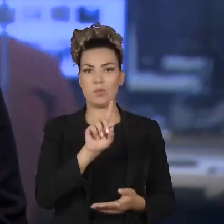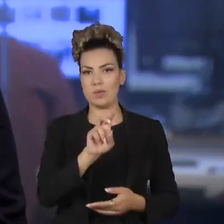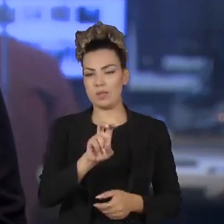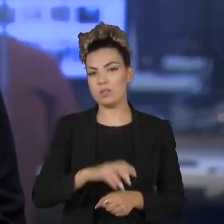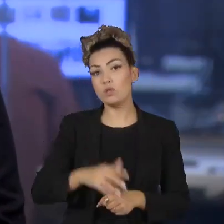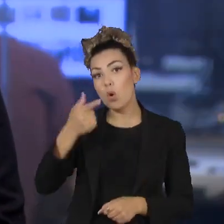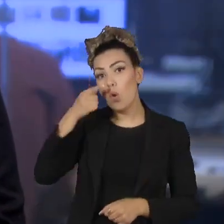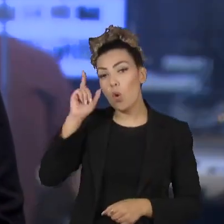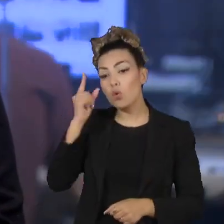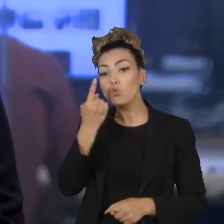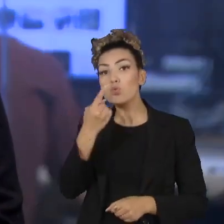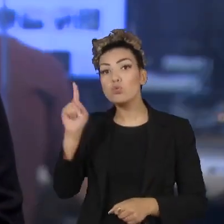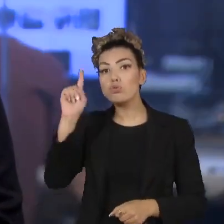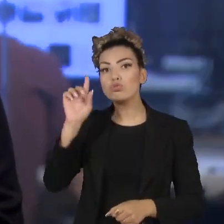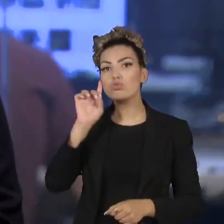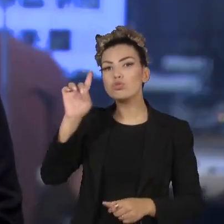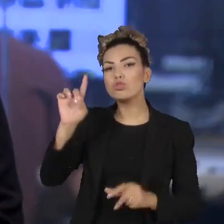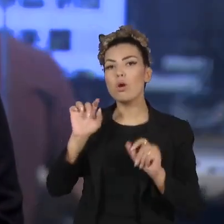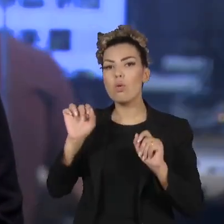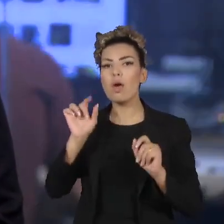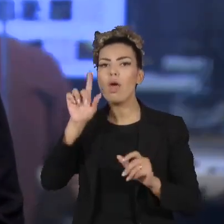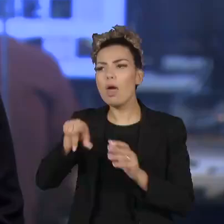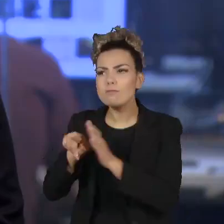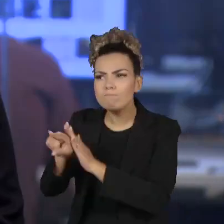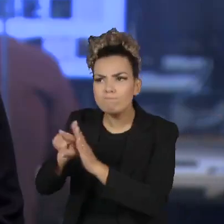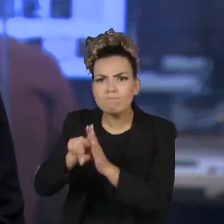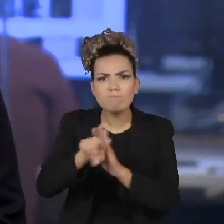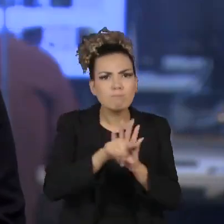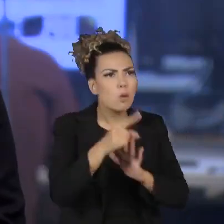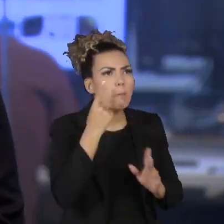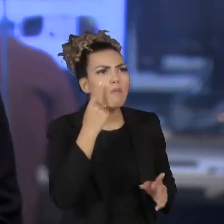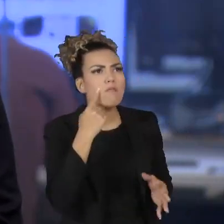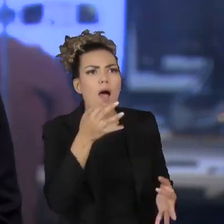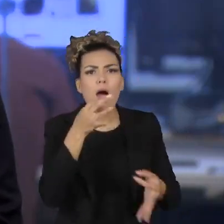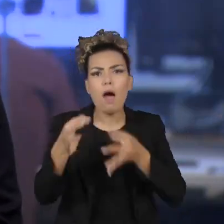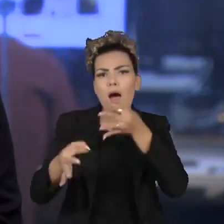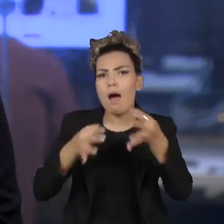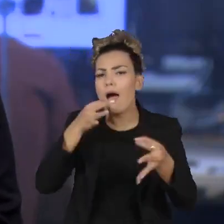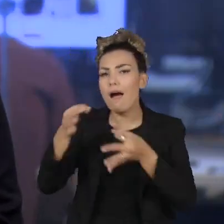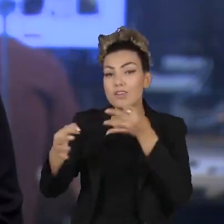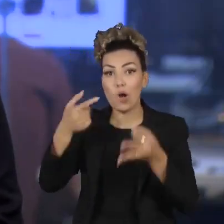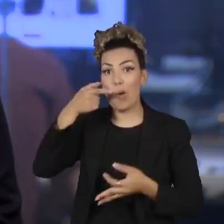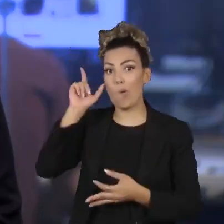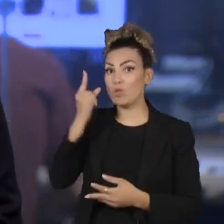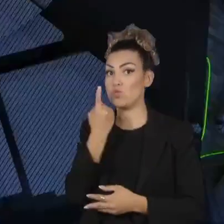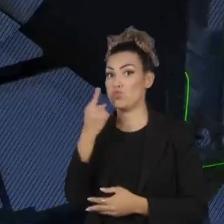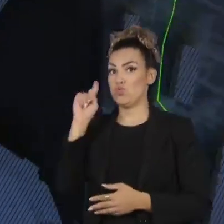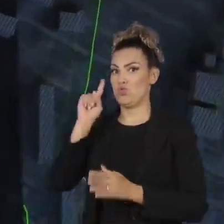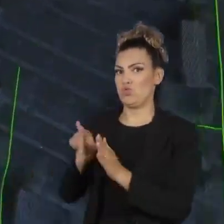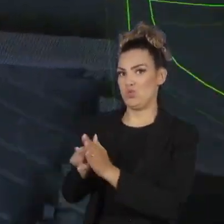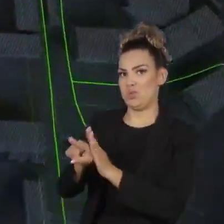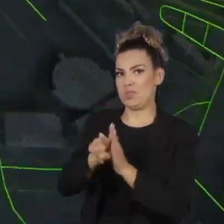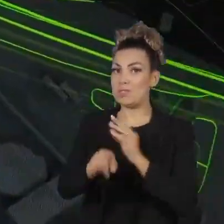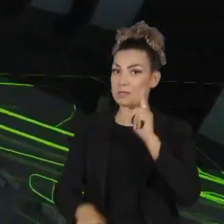o último dia pro registro das pesquisas de opinião que serão realizadas à vésperas da